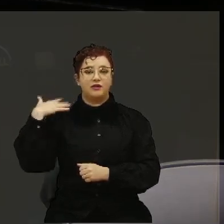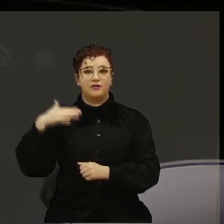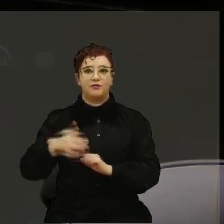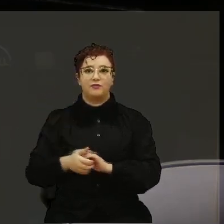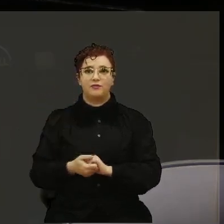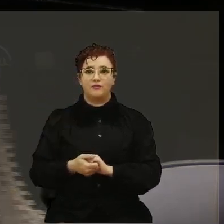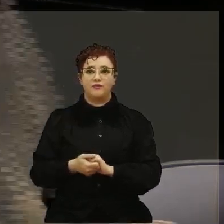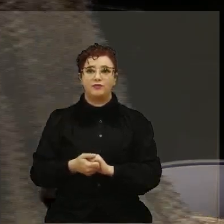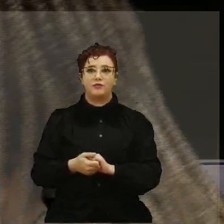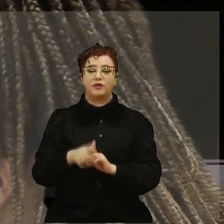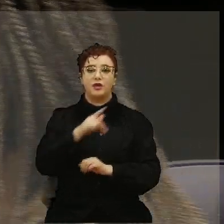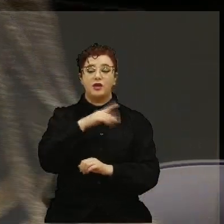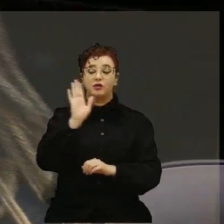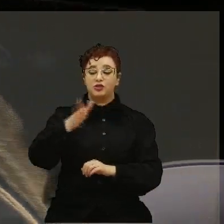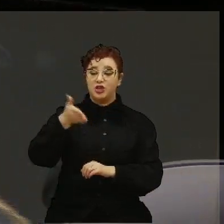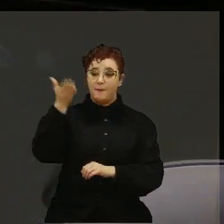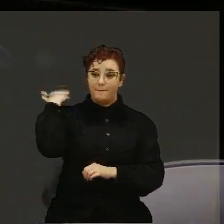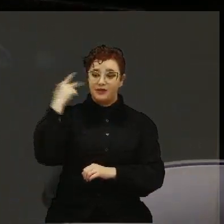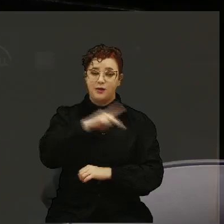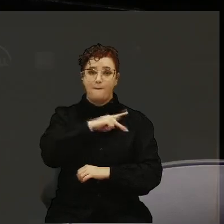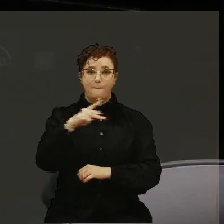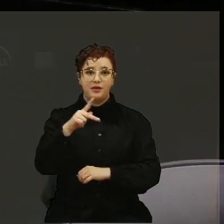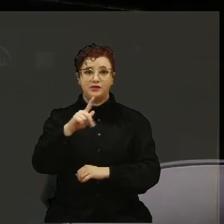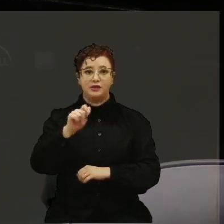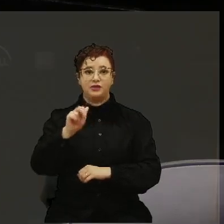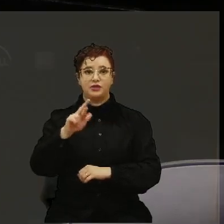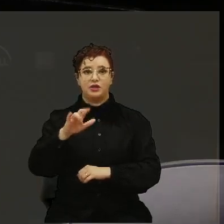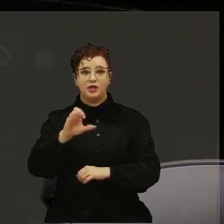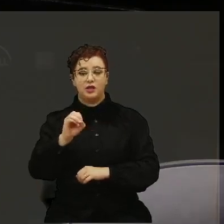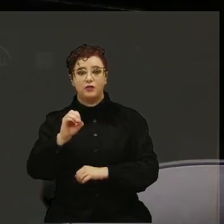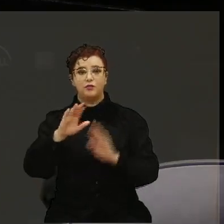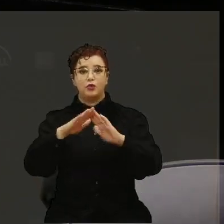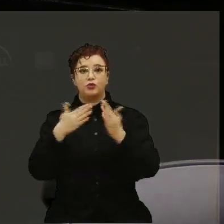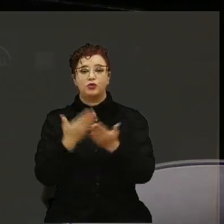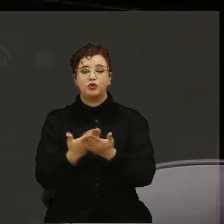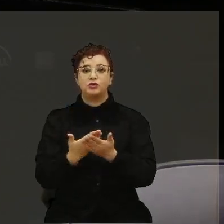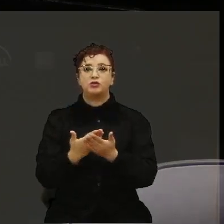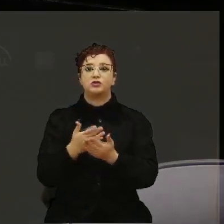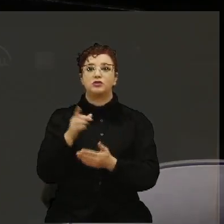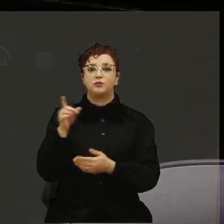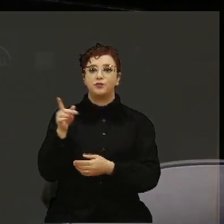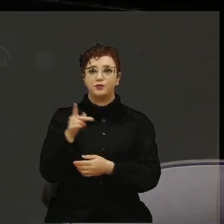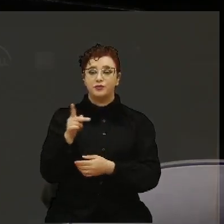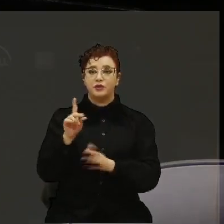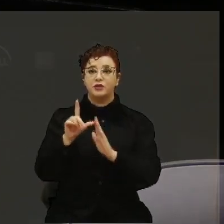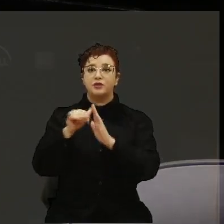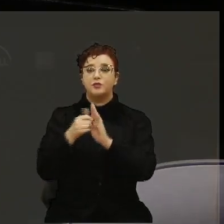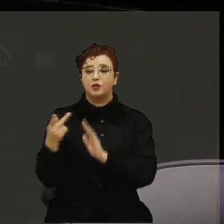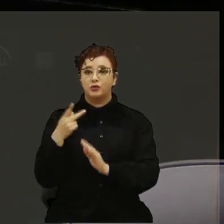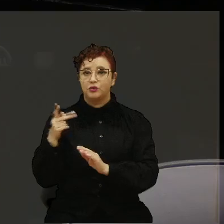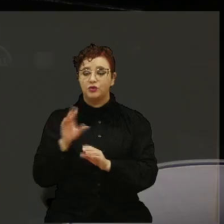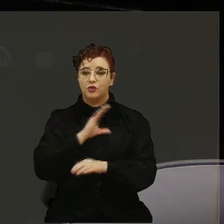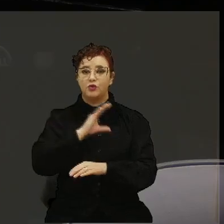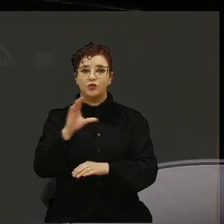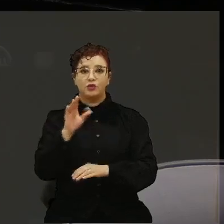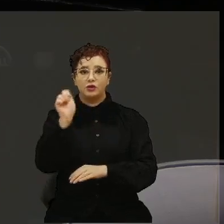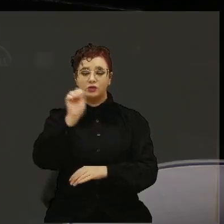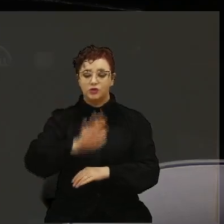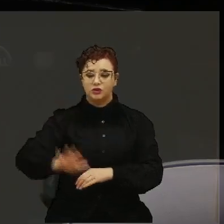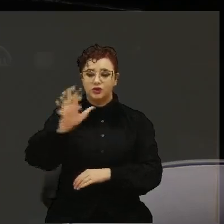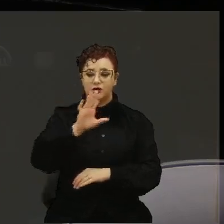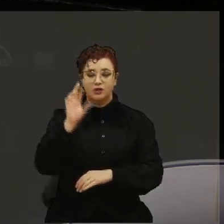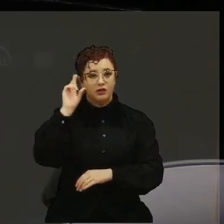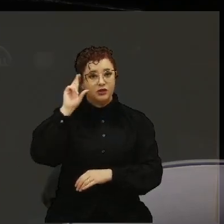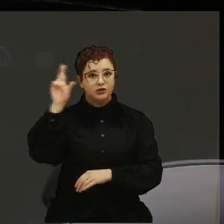Grêmio Estudantil. Fui presidente do Grêmio Estudantil do Madre Milda, ela foi presidente do Grêmio Estudantil do Província de Mendonça. Posteriormente, nós fomos coordenadores gerais do Diretório